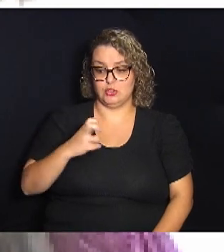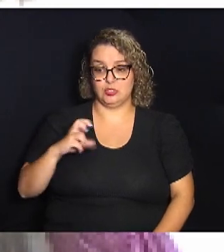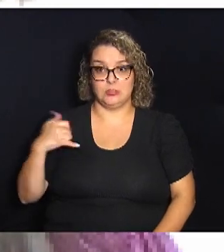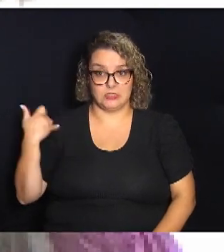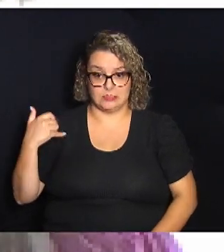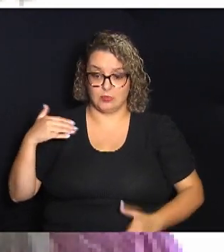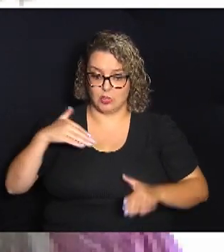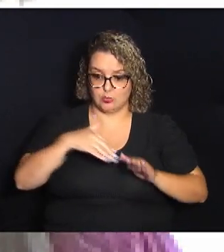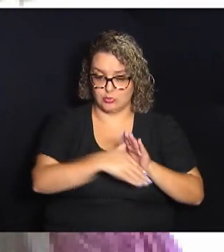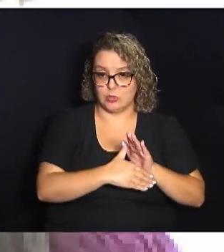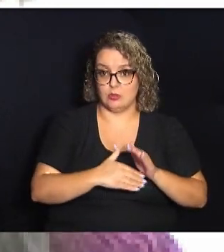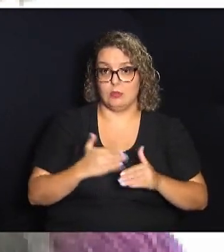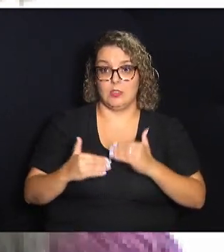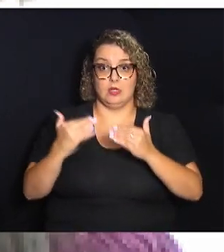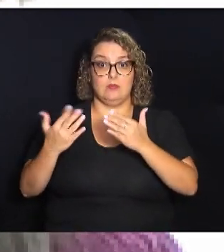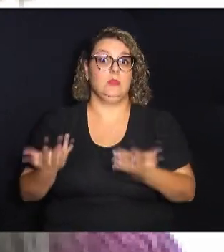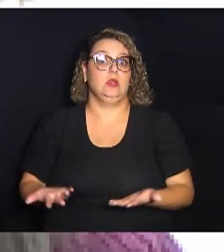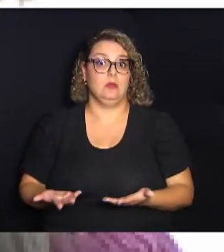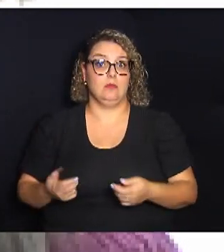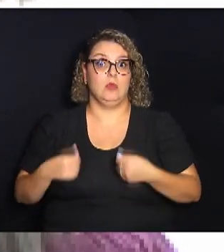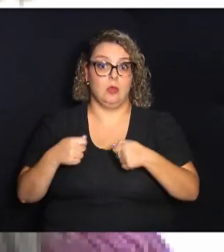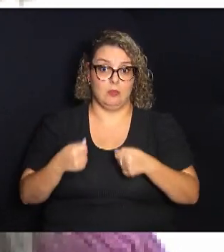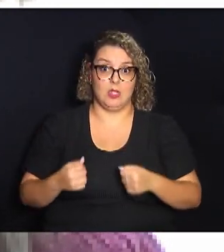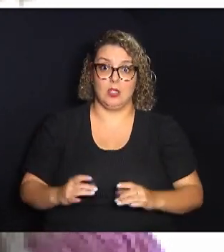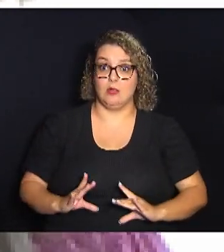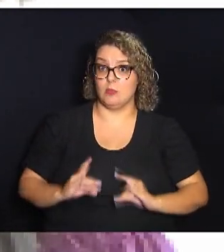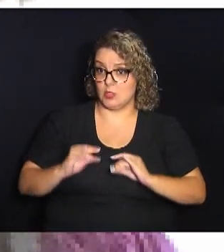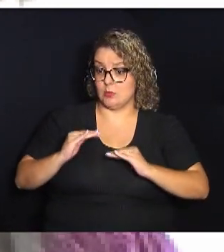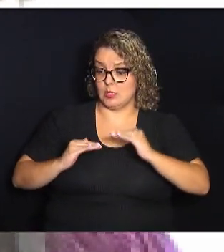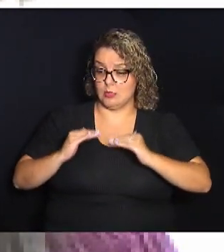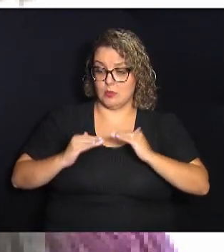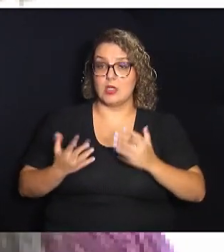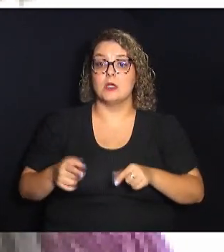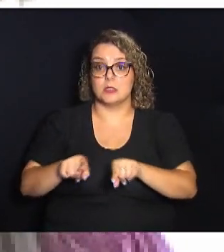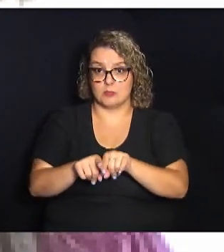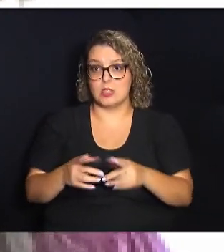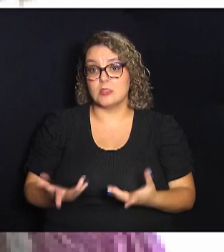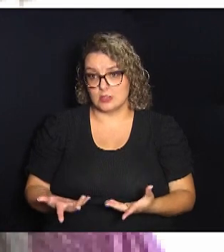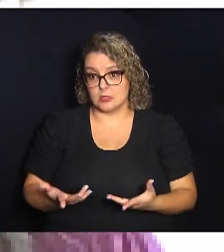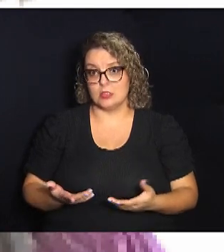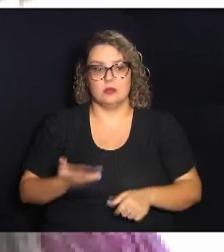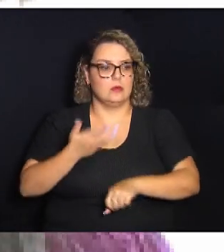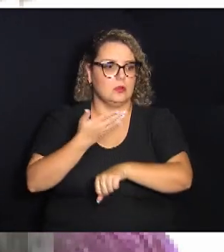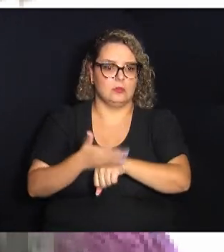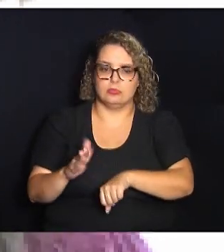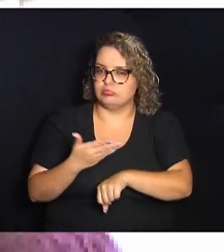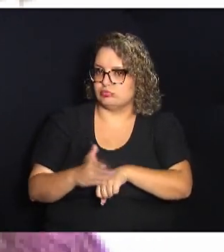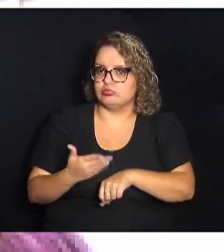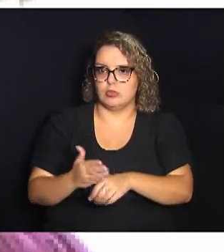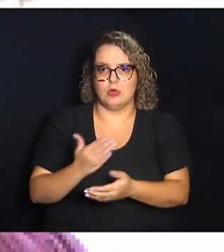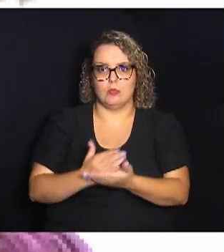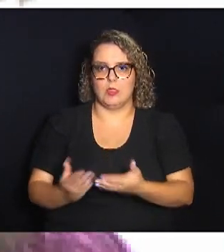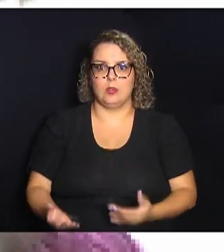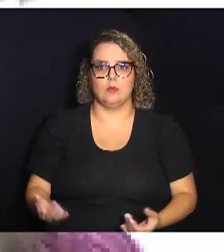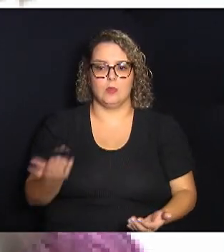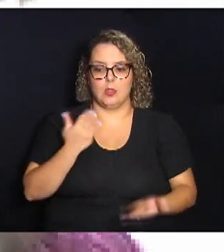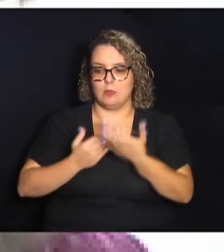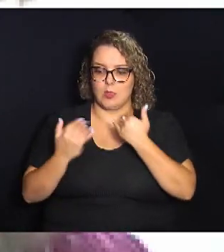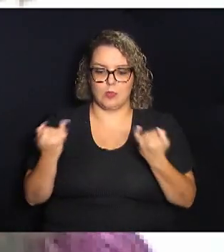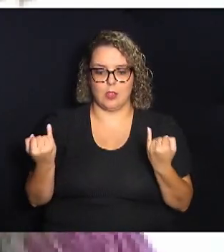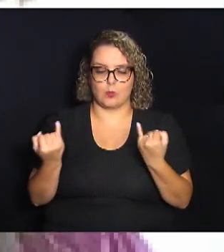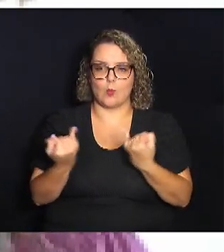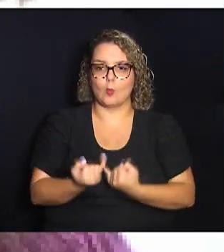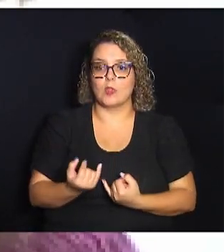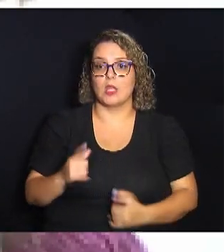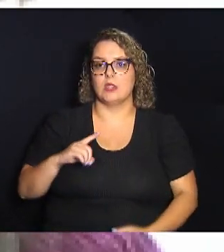render, né, no seu treino, você tem que ter os seus hormônios equilibrados também. Então, você vai treinar, você começa a fazer dieta, mas aí você tem a compulsão. Então,